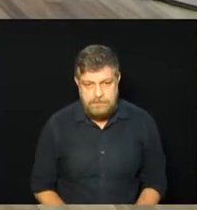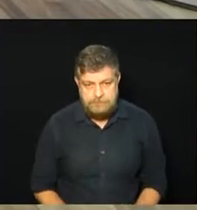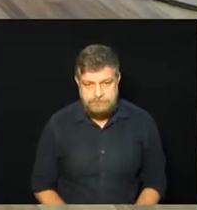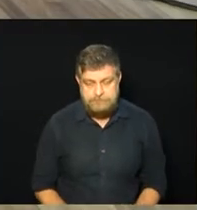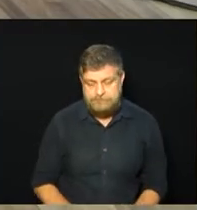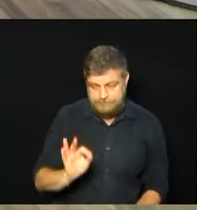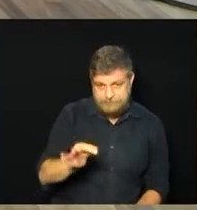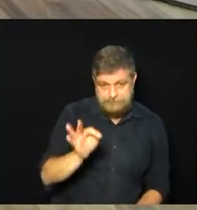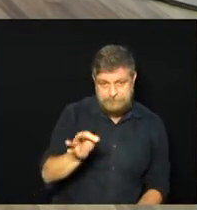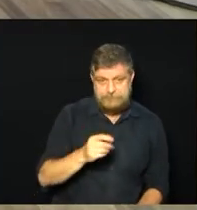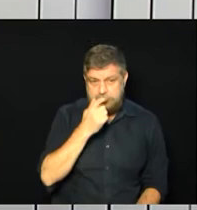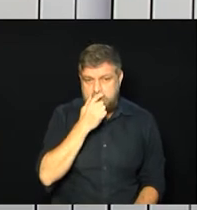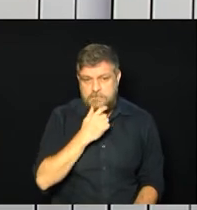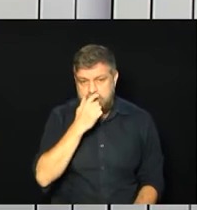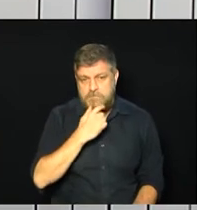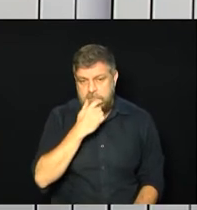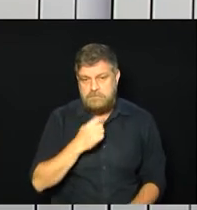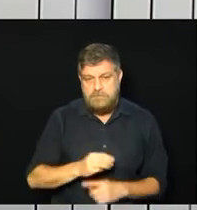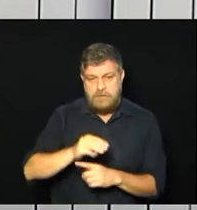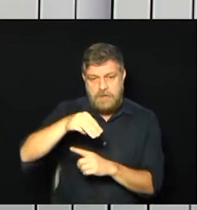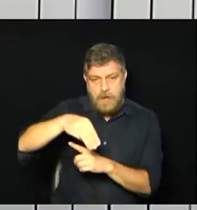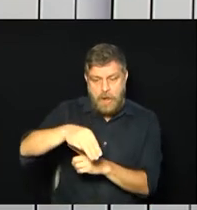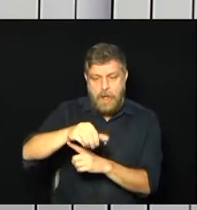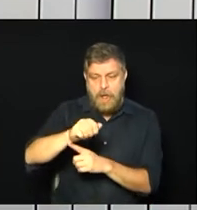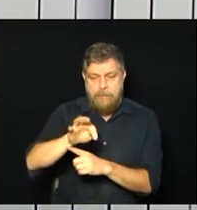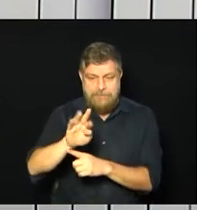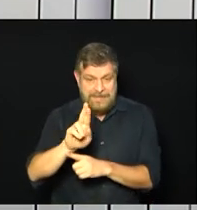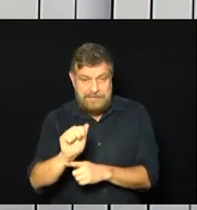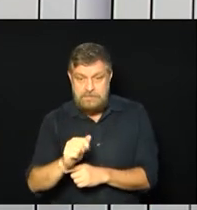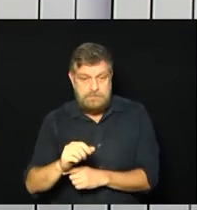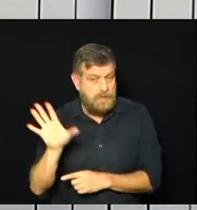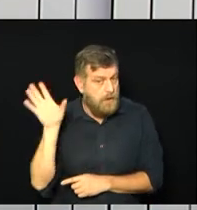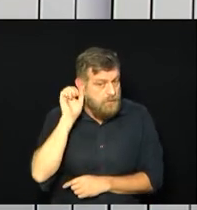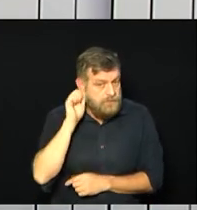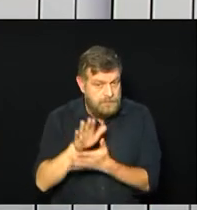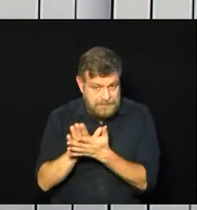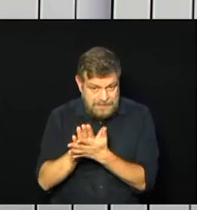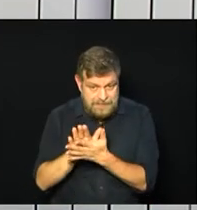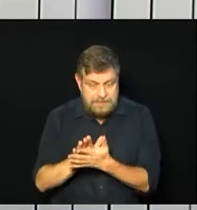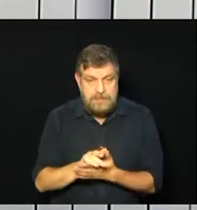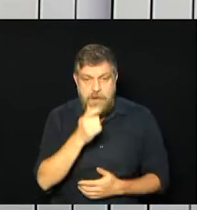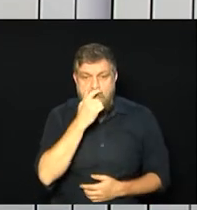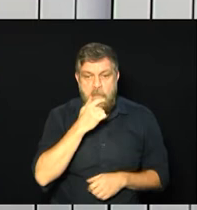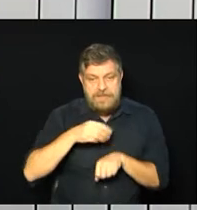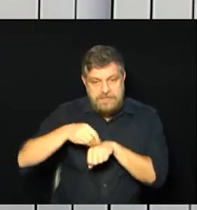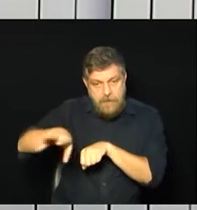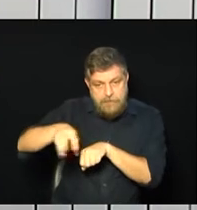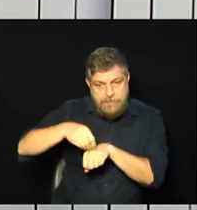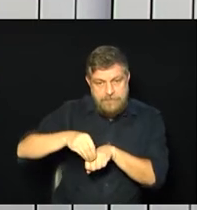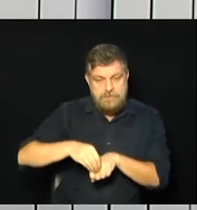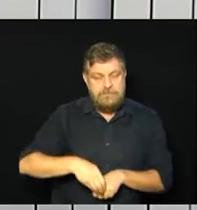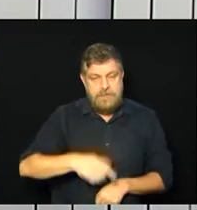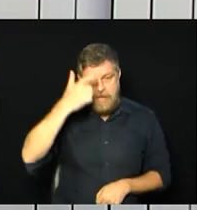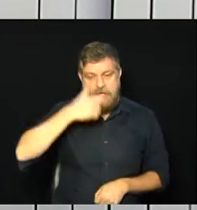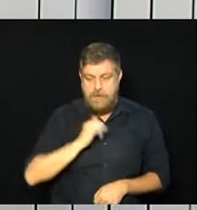Tá certo, então, Michel Amorim. O Matheus, ele tá sem um retorno, então eu vou fazer a pergunta e o Michel Amorim depois ele repassa ao